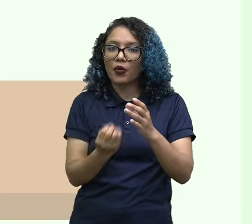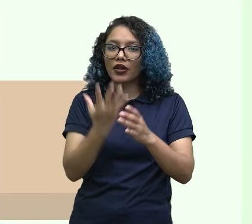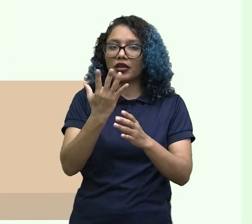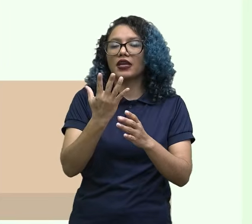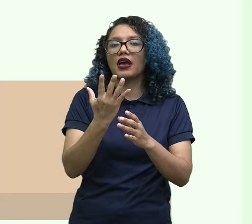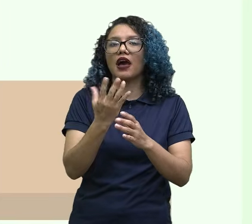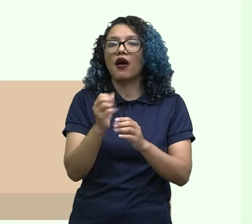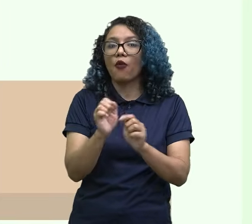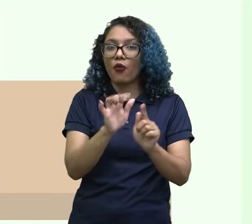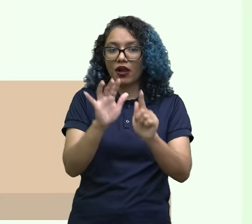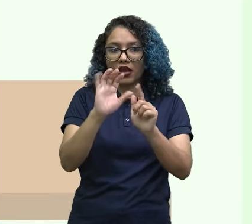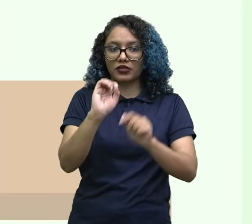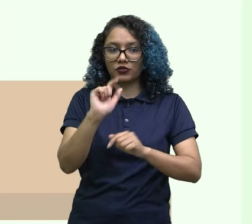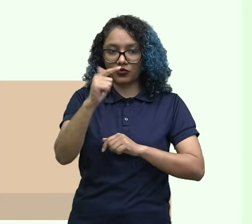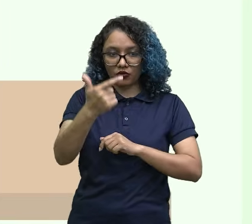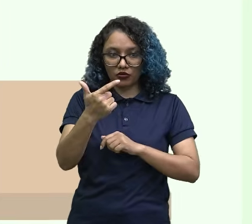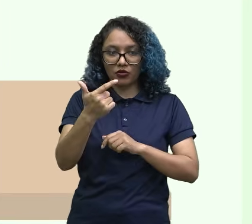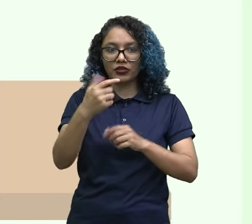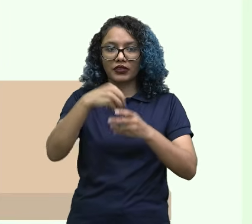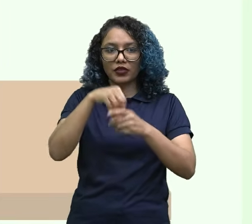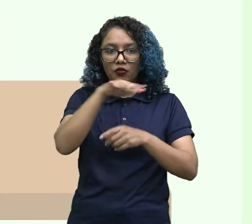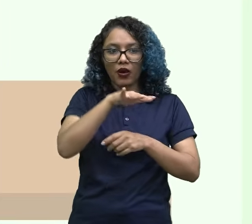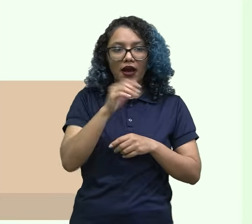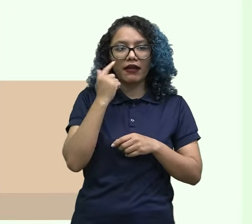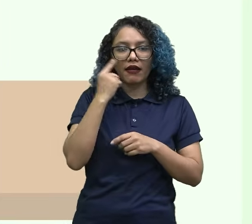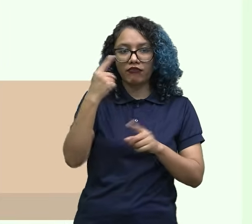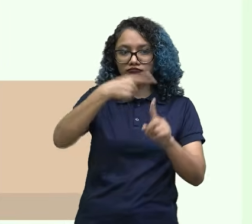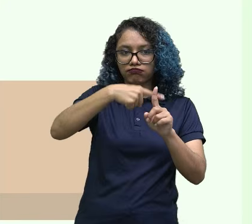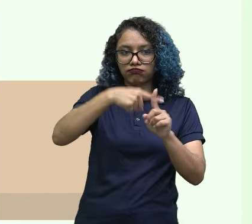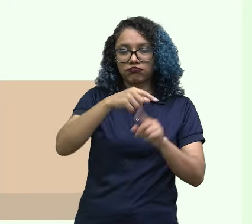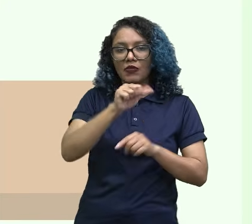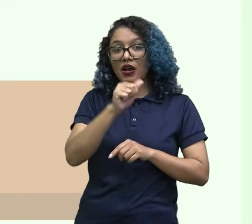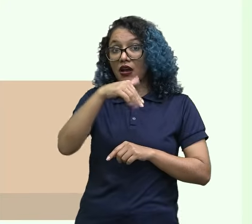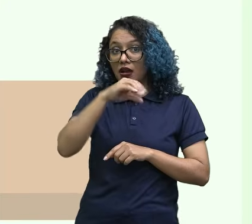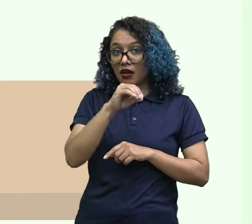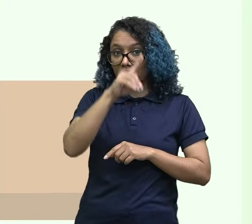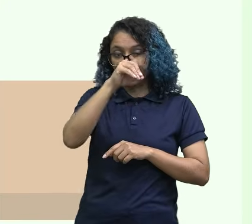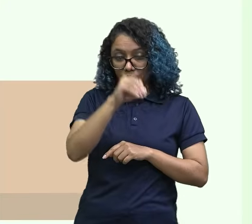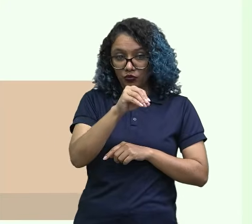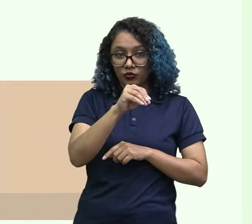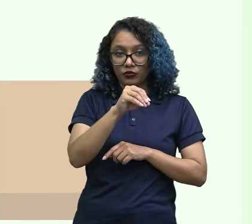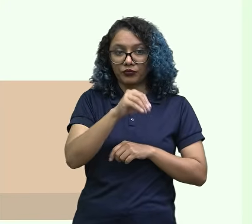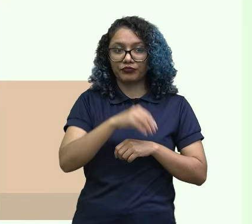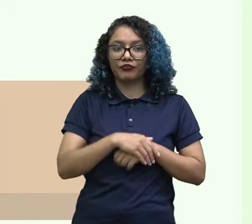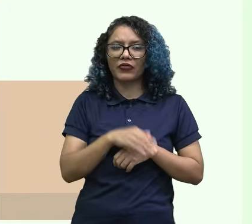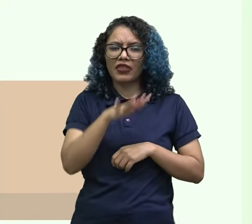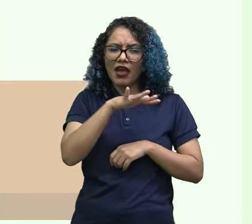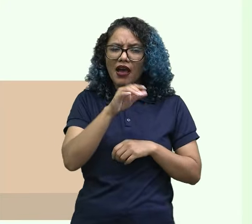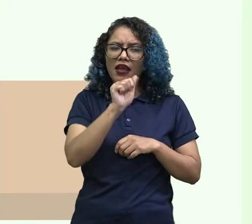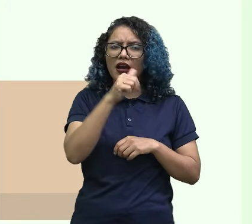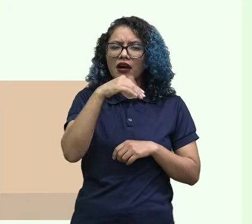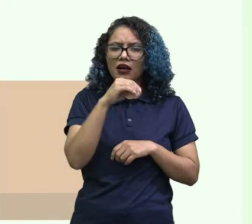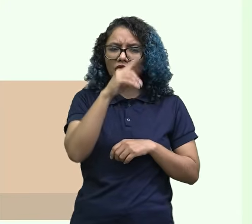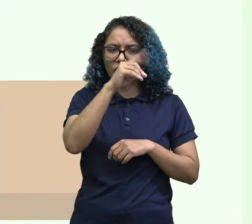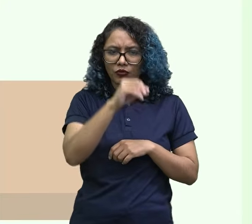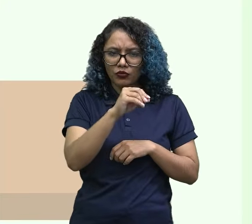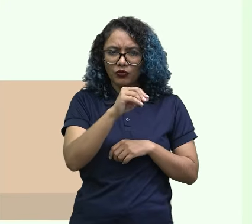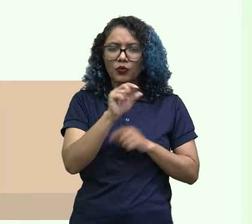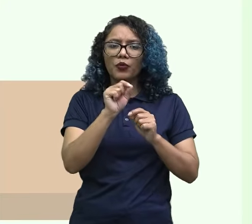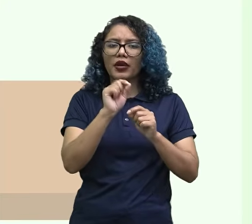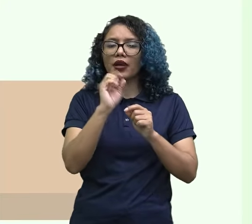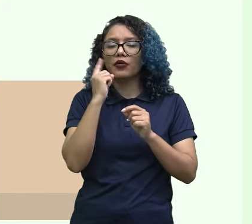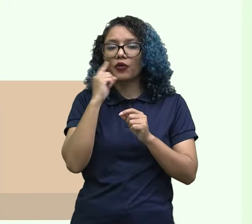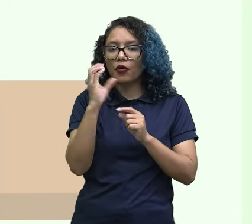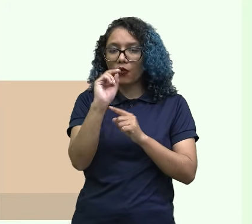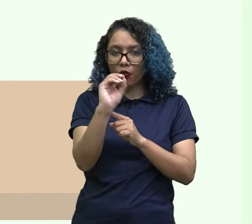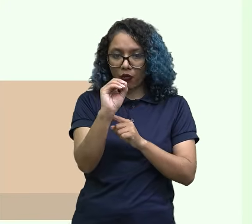oxigênio no eletrodo positivo, chamado de ânodo. A semi-reação no ânodo é a